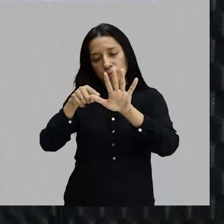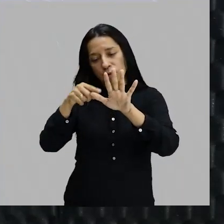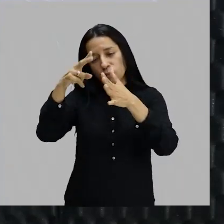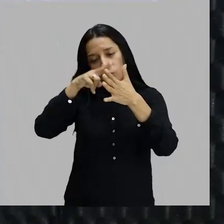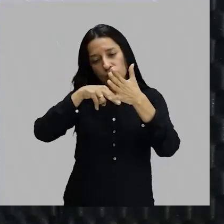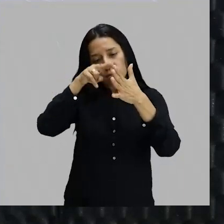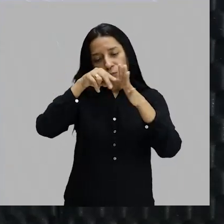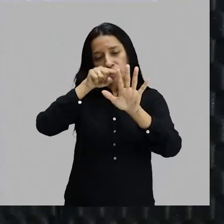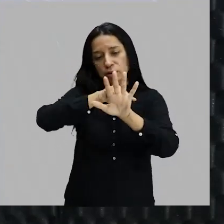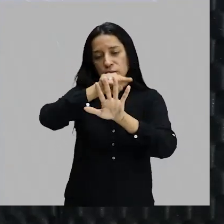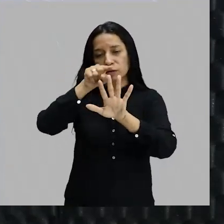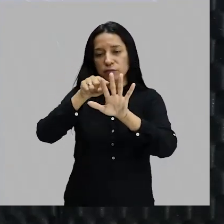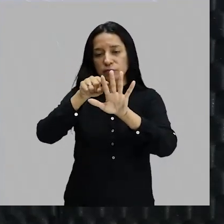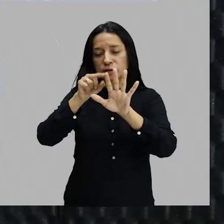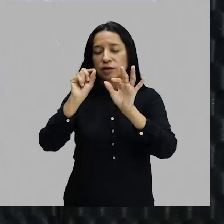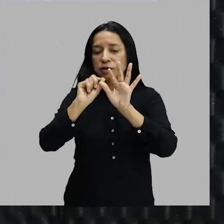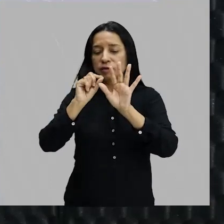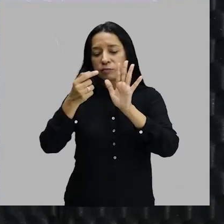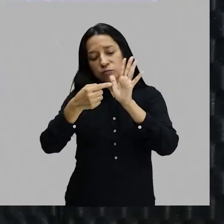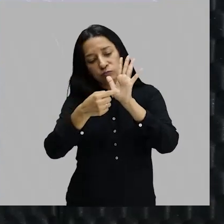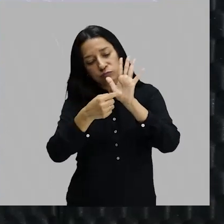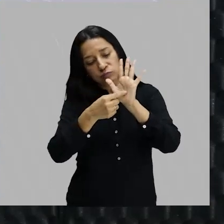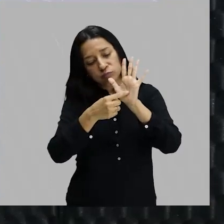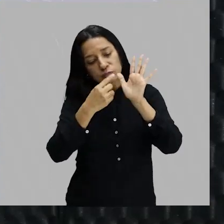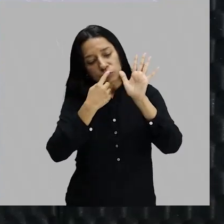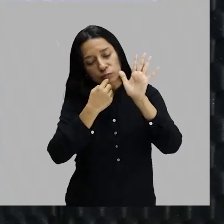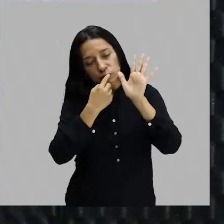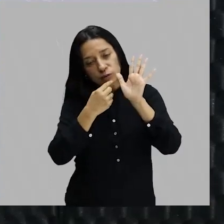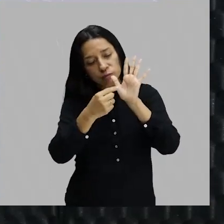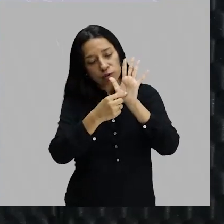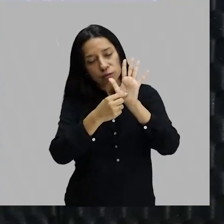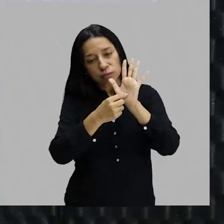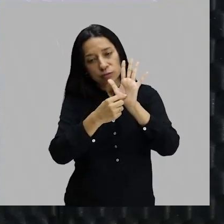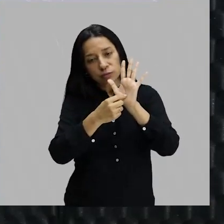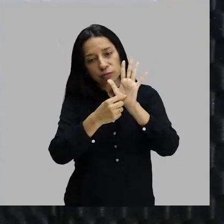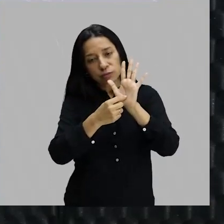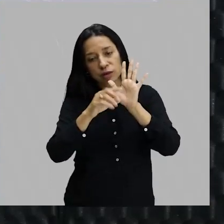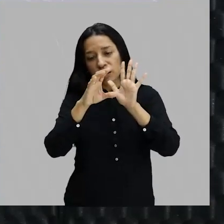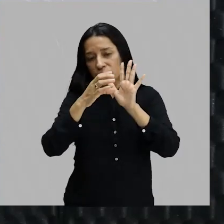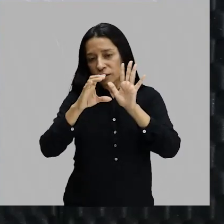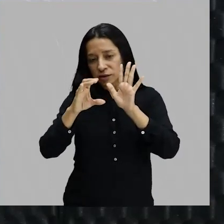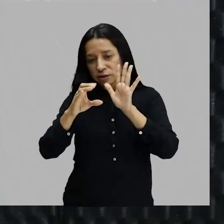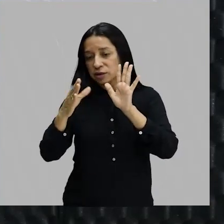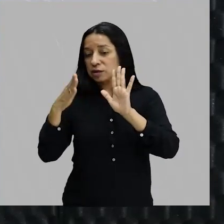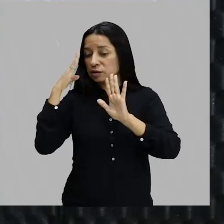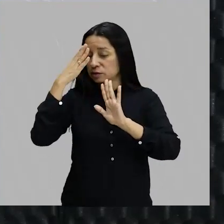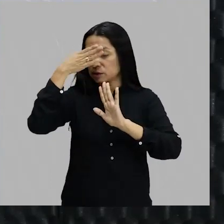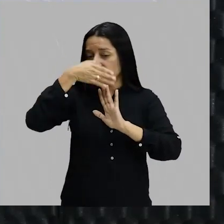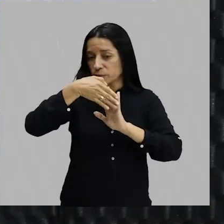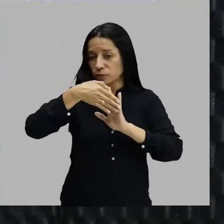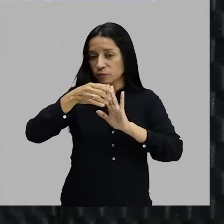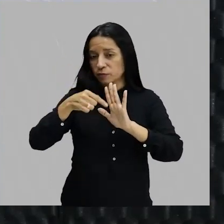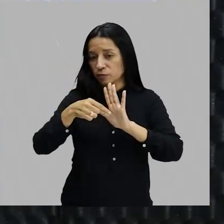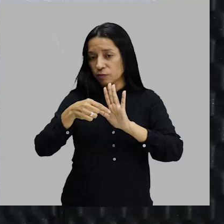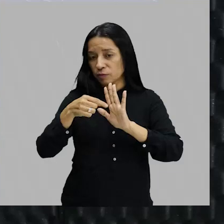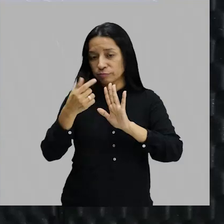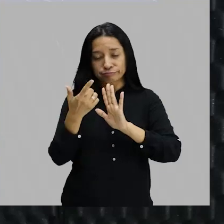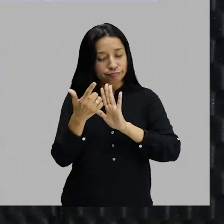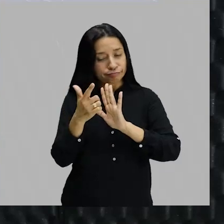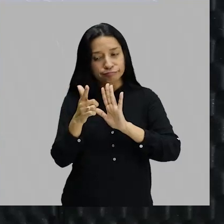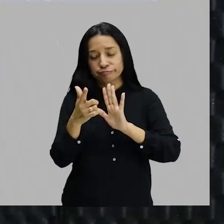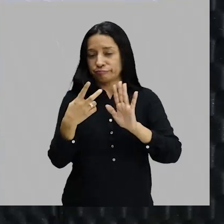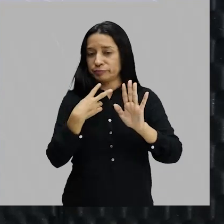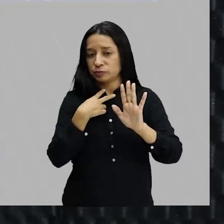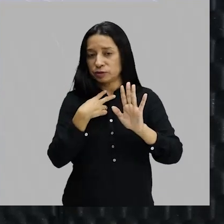meio, fazendo referência às chagas de Cristo. Deixar claro que a ciência já comprovou que as chagas de Cristo no meio da mão seria